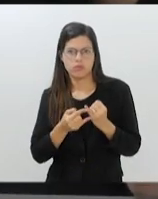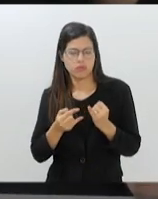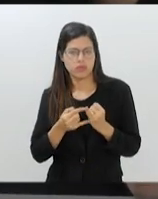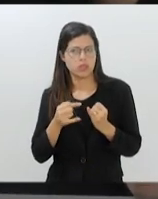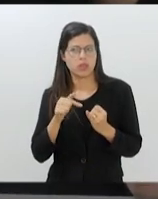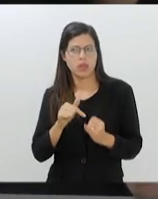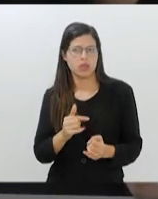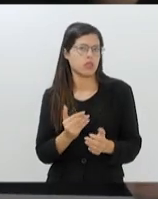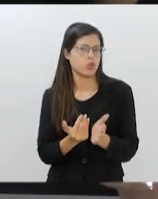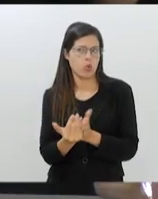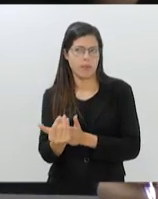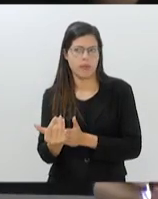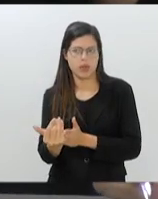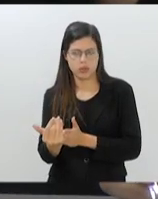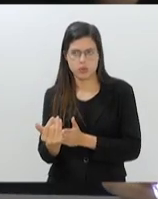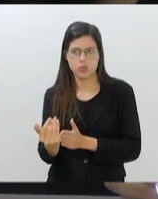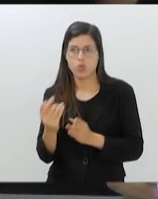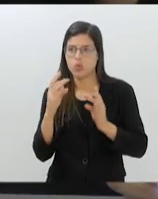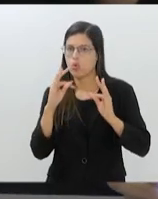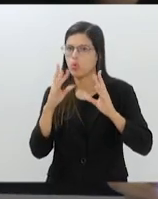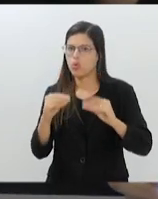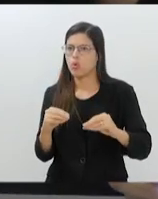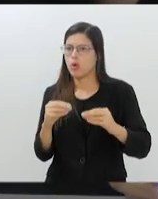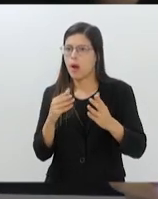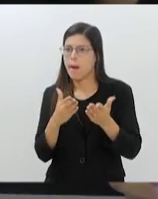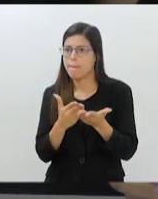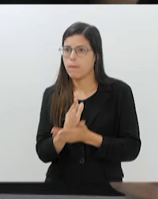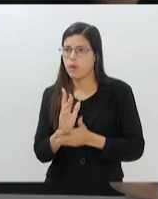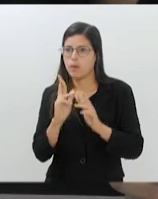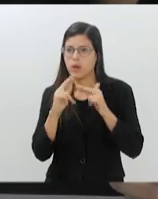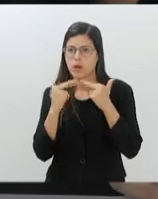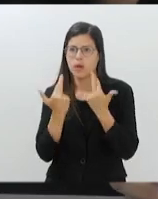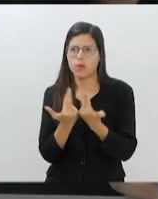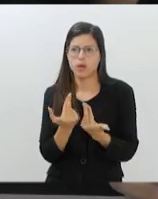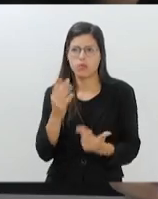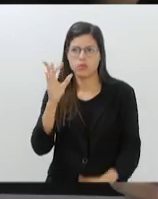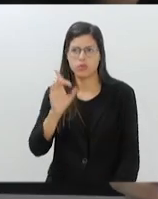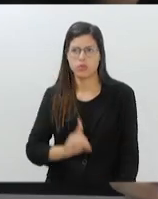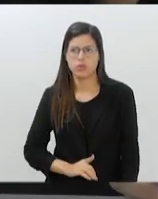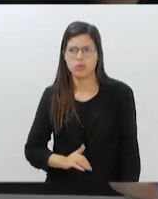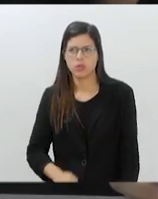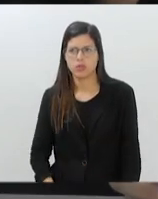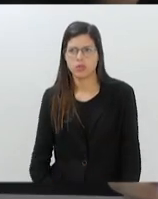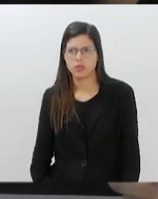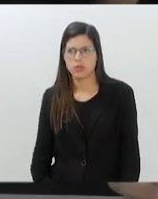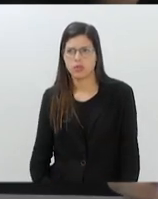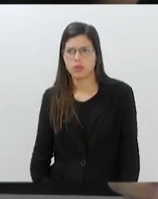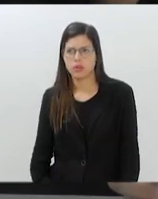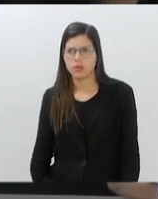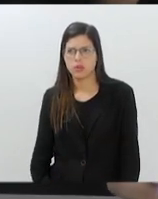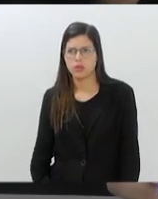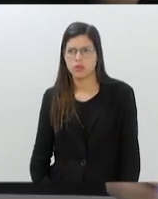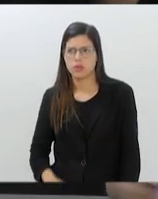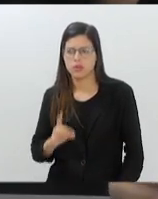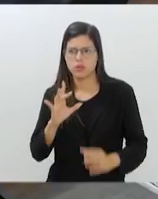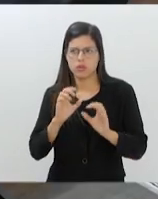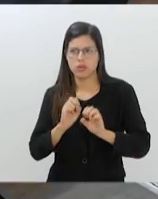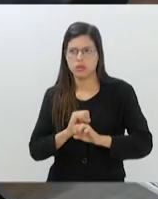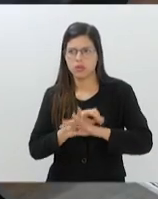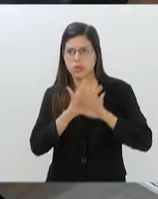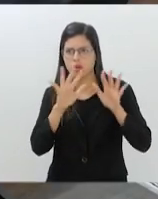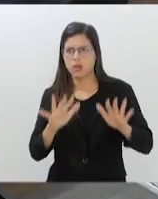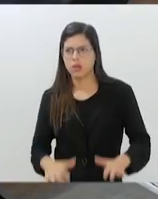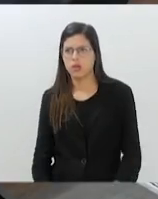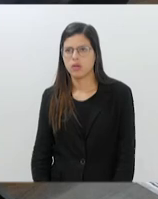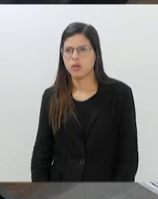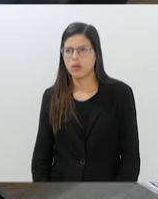a origem tá E todos eles aprovados em reunião de diretoria só para deixar isso claro se permite sência eu